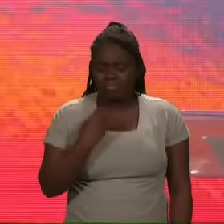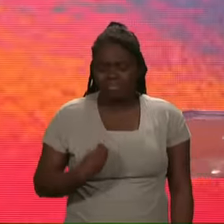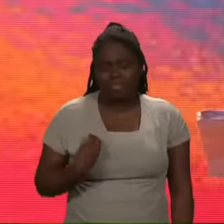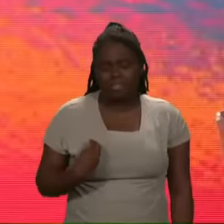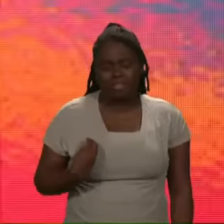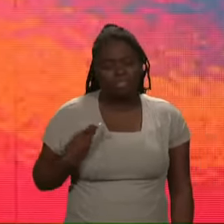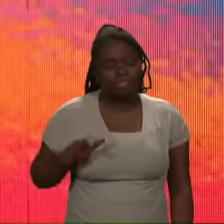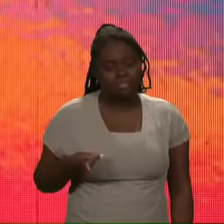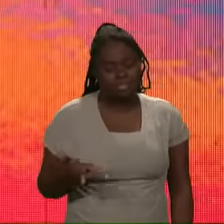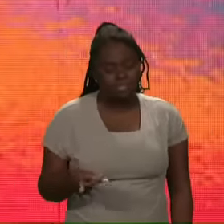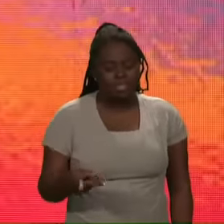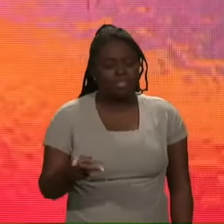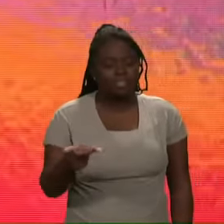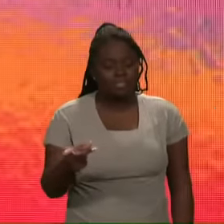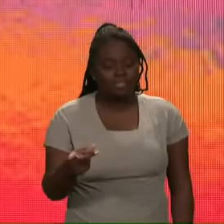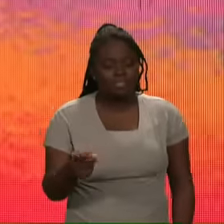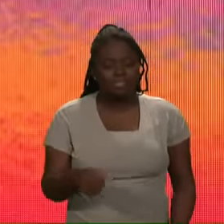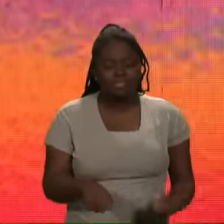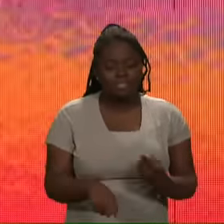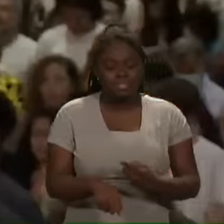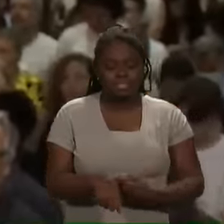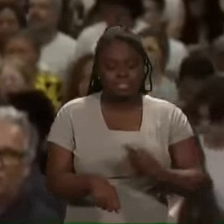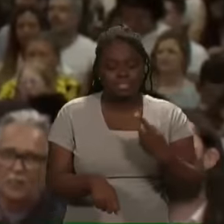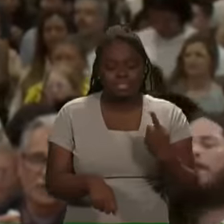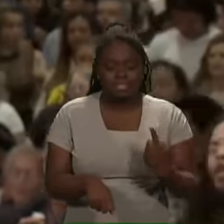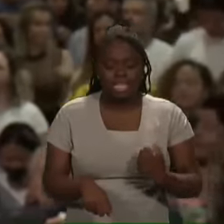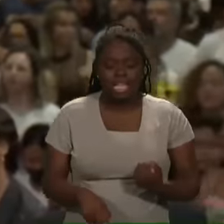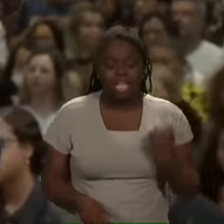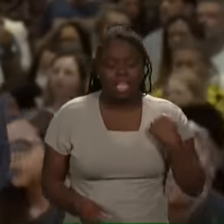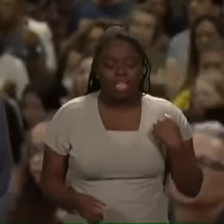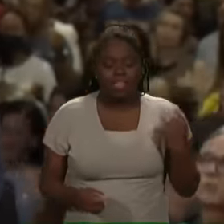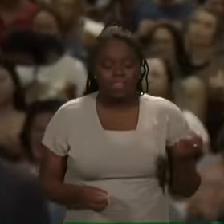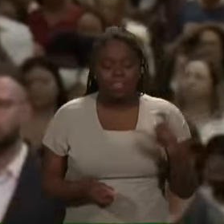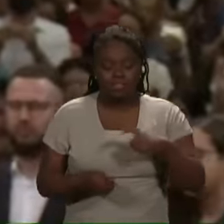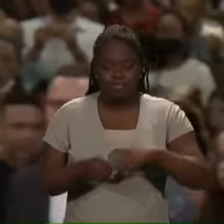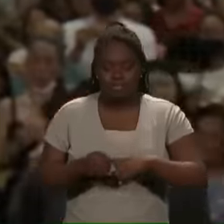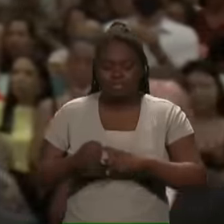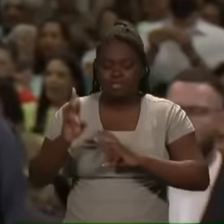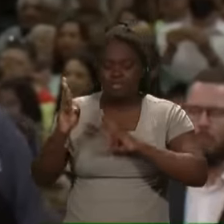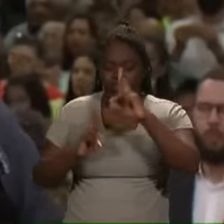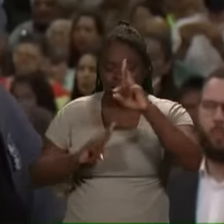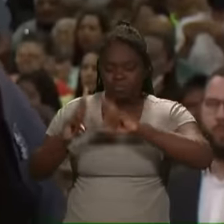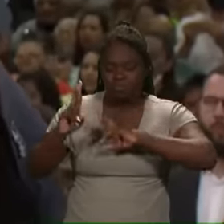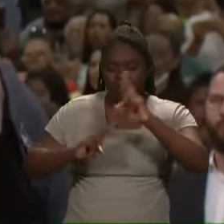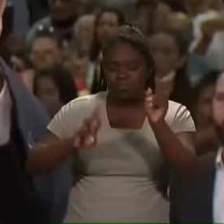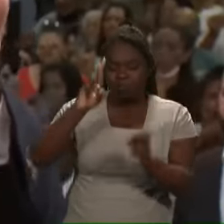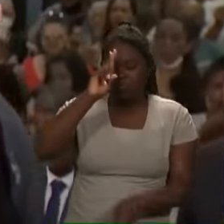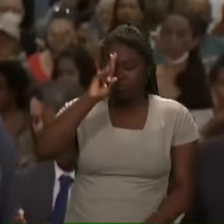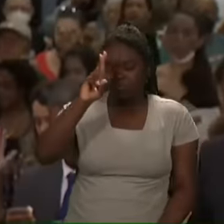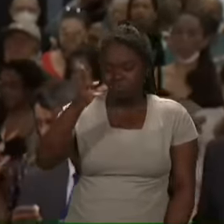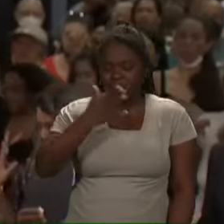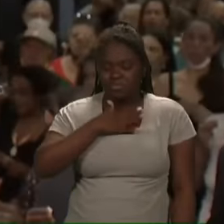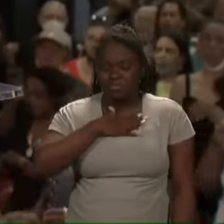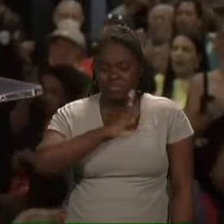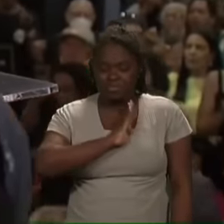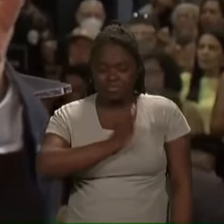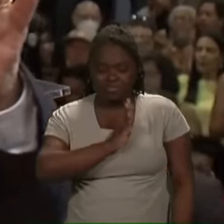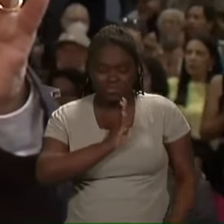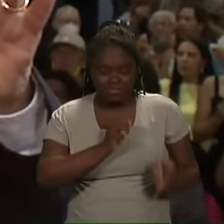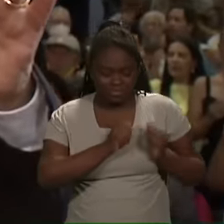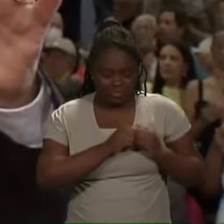eterna. Nesta hora, eu volto para o Senhor, eu abro meu